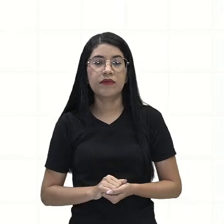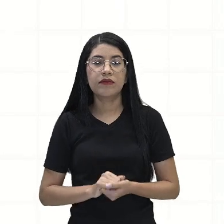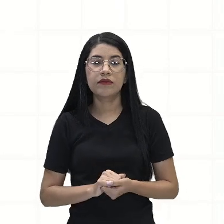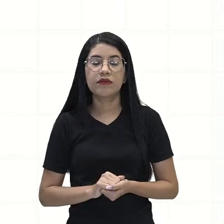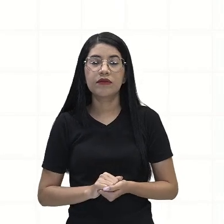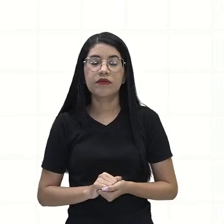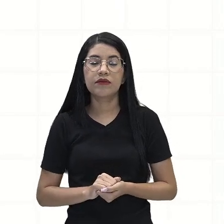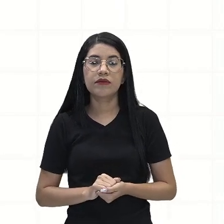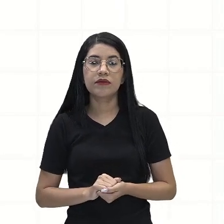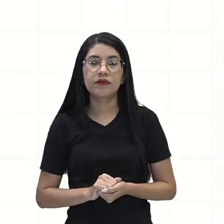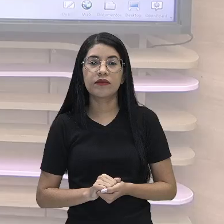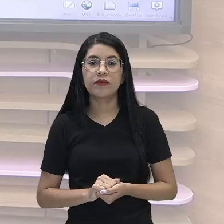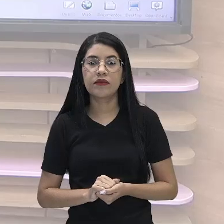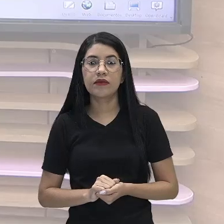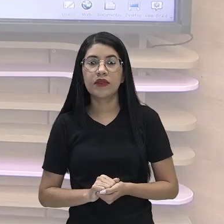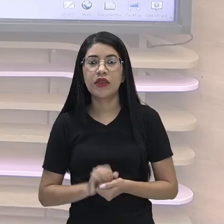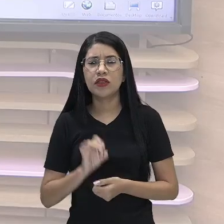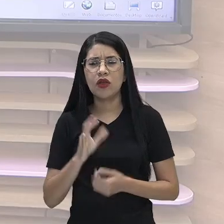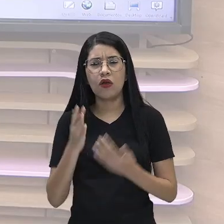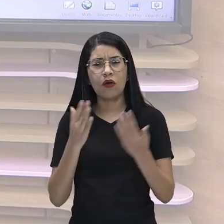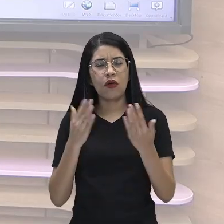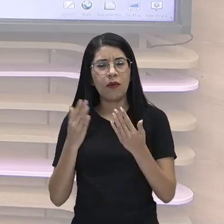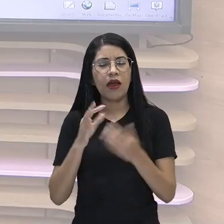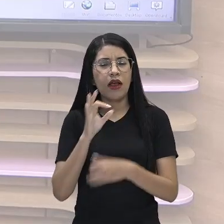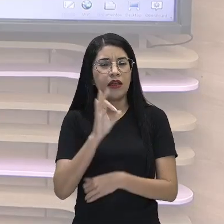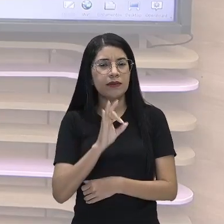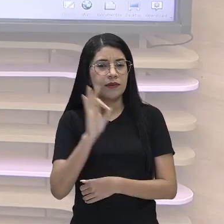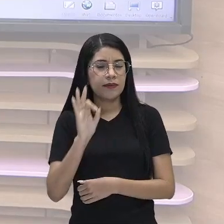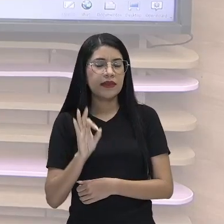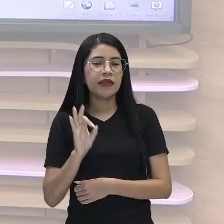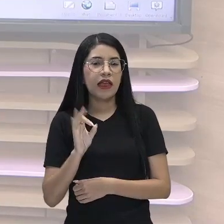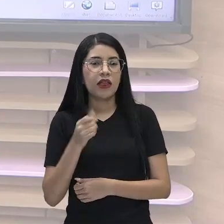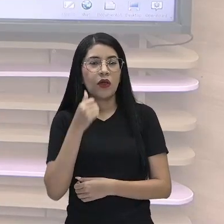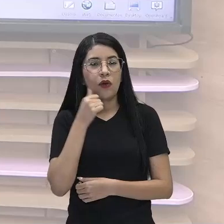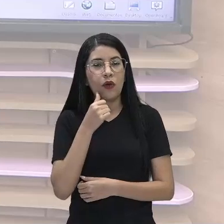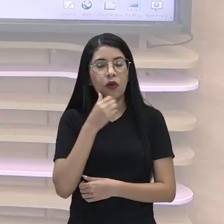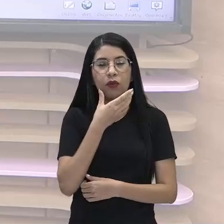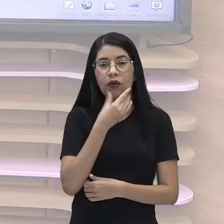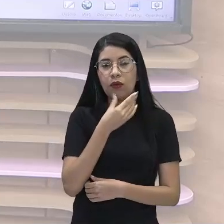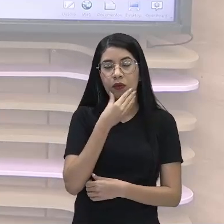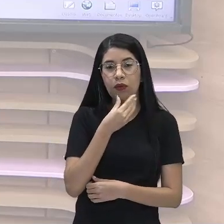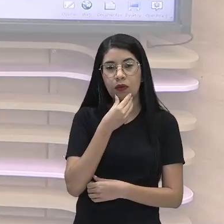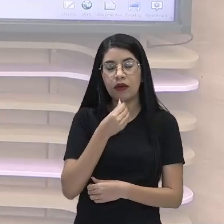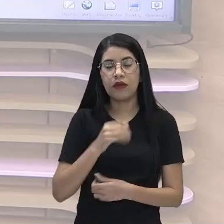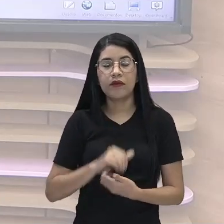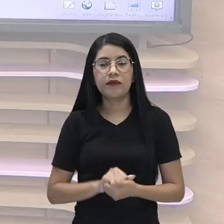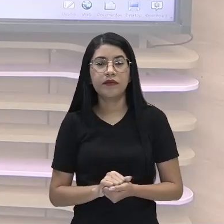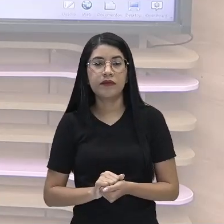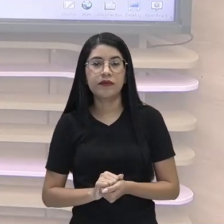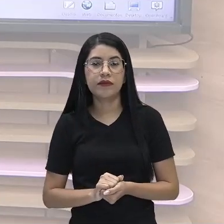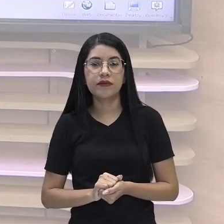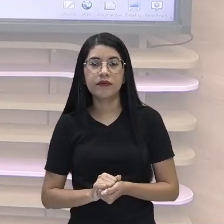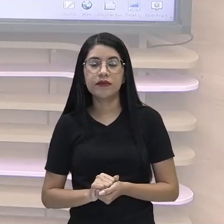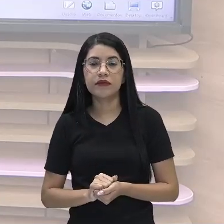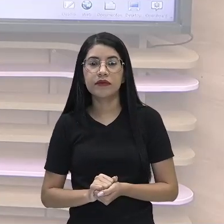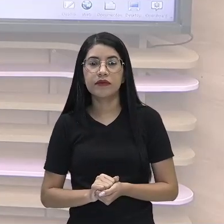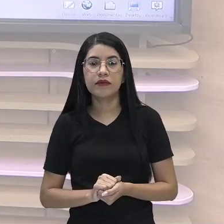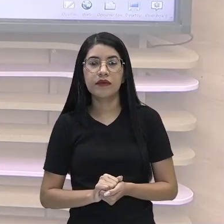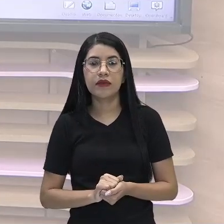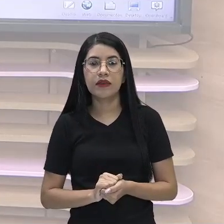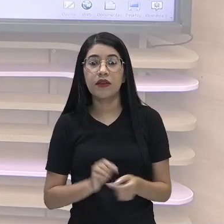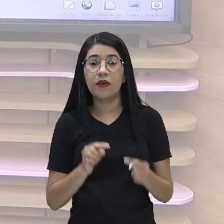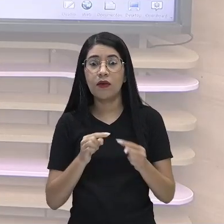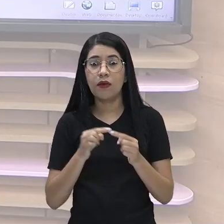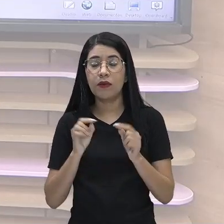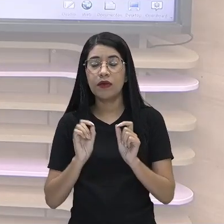30,4%, tá bom? Apenas comparando a porcentagem aí entre sexo, entre homens e mulheres, tá bom? De acordo